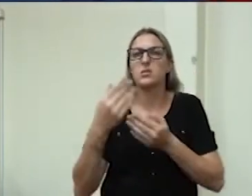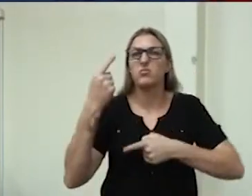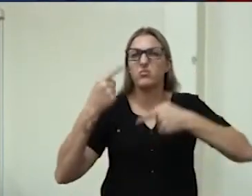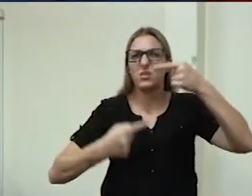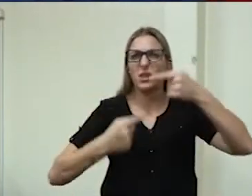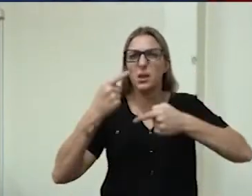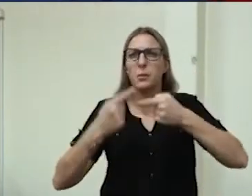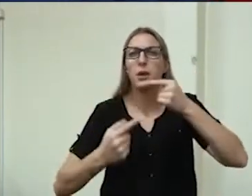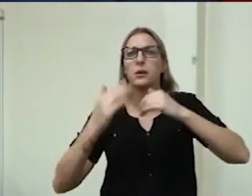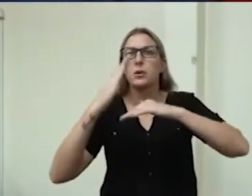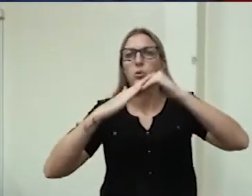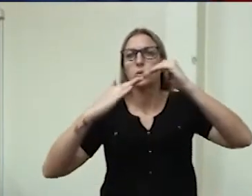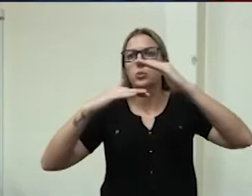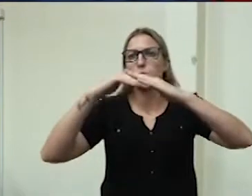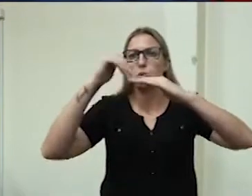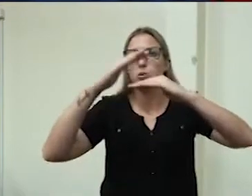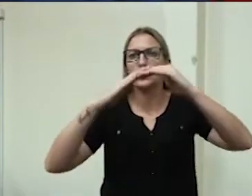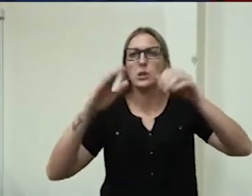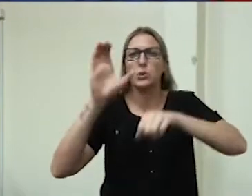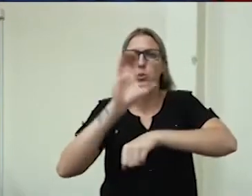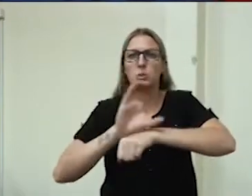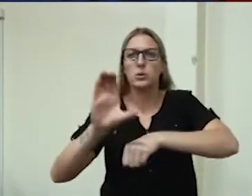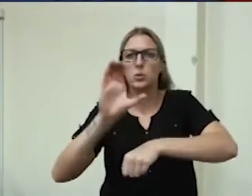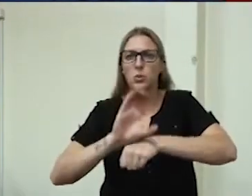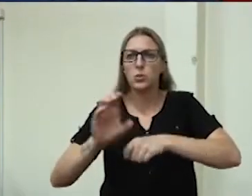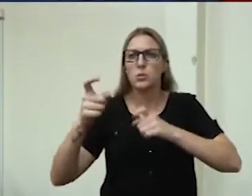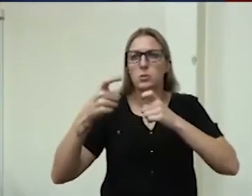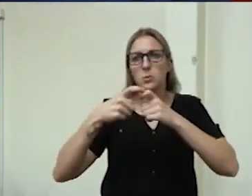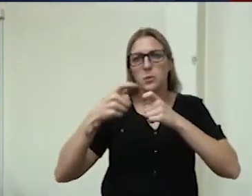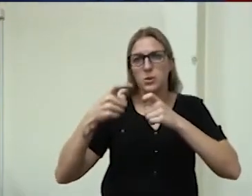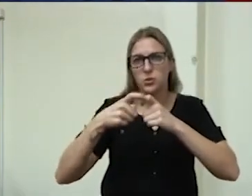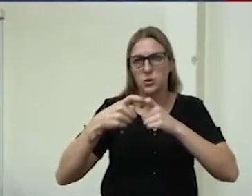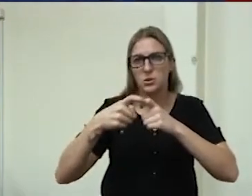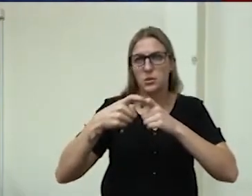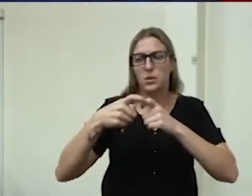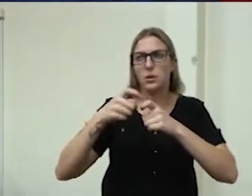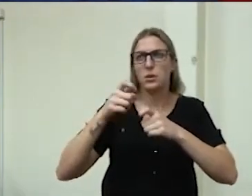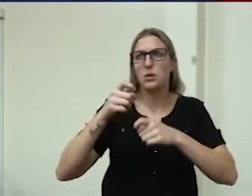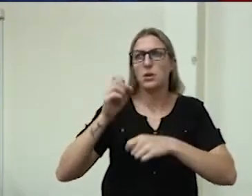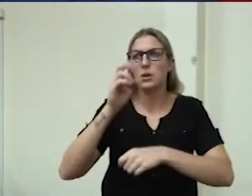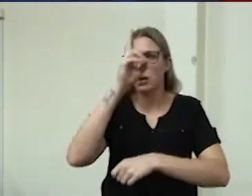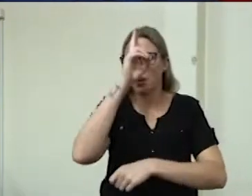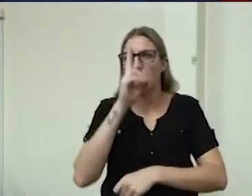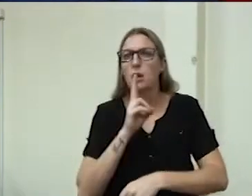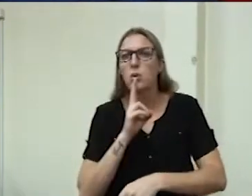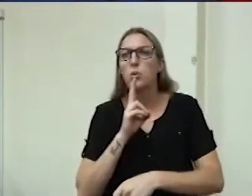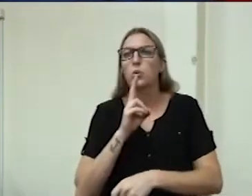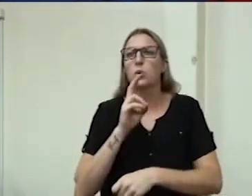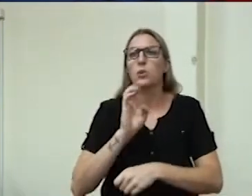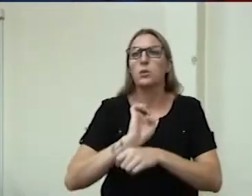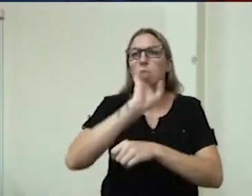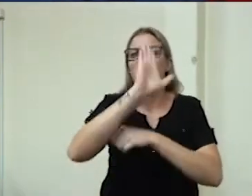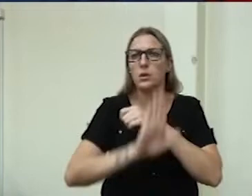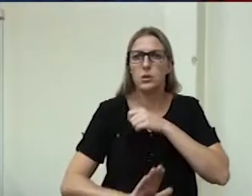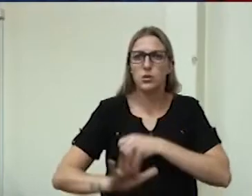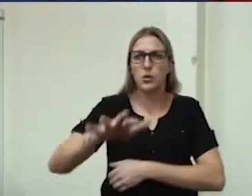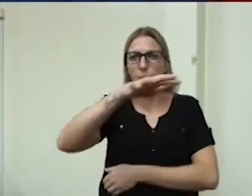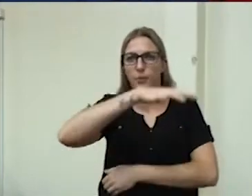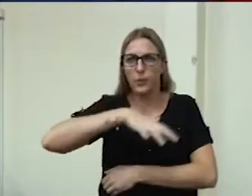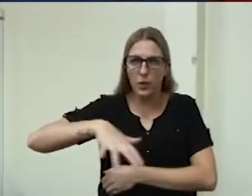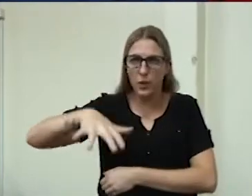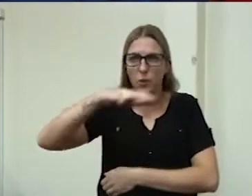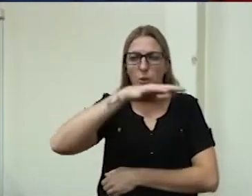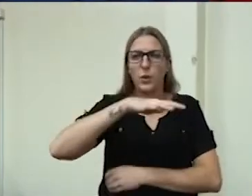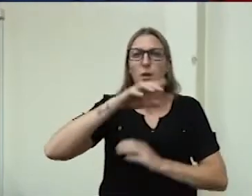da construção do curso de medicina aqui para a URI Campos de Erechim, para o município, para a região. Já reafirmando aqui, depois nós vamos ter